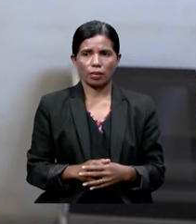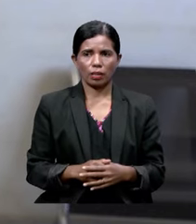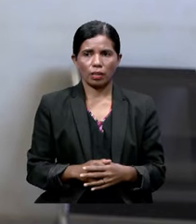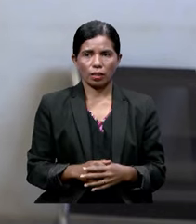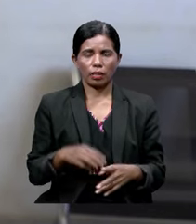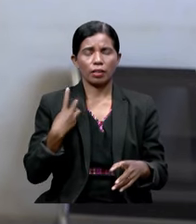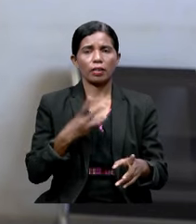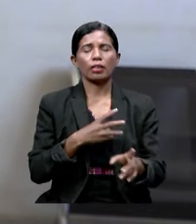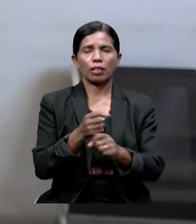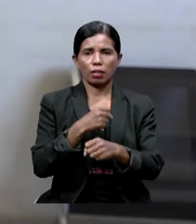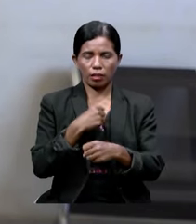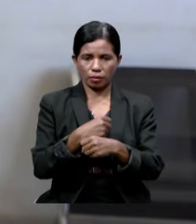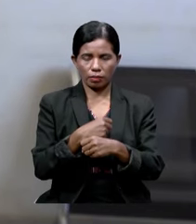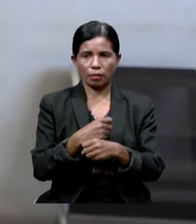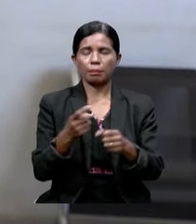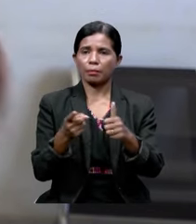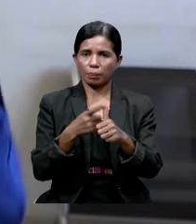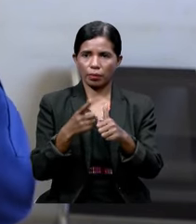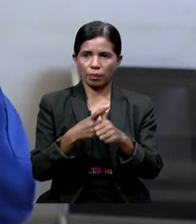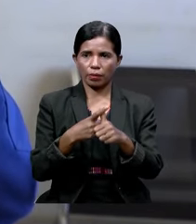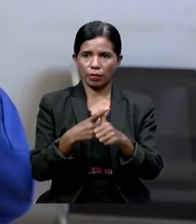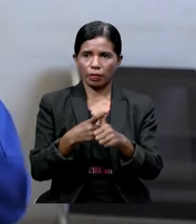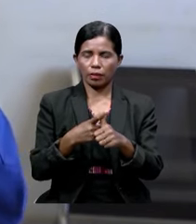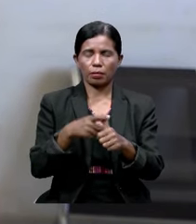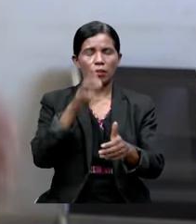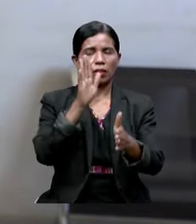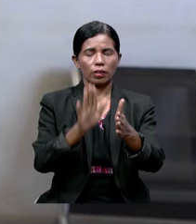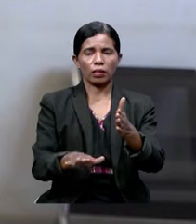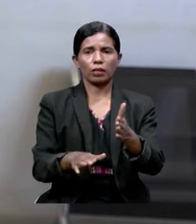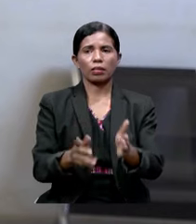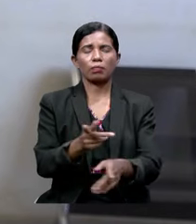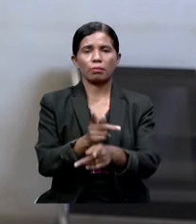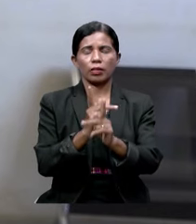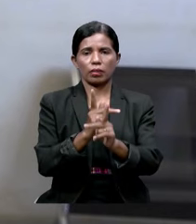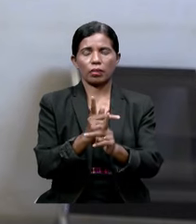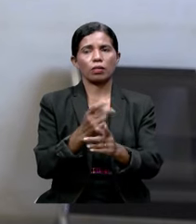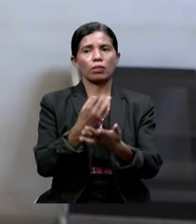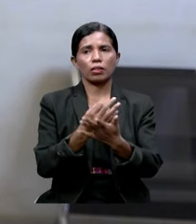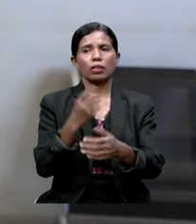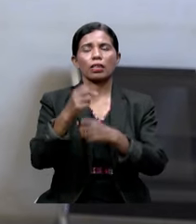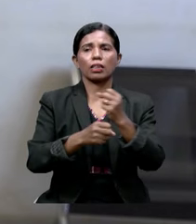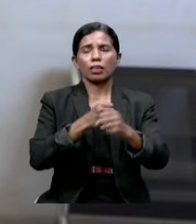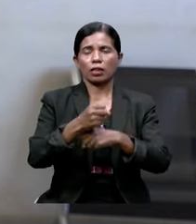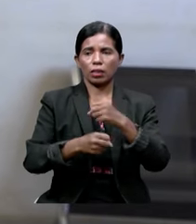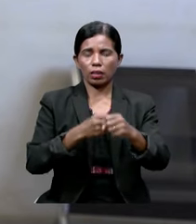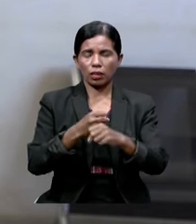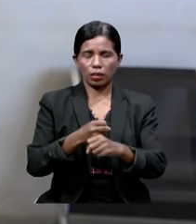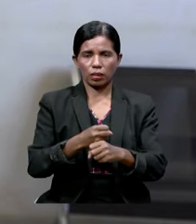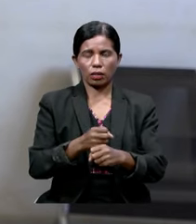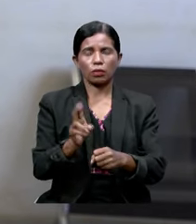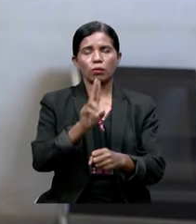ma kita halo. Primeiro tem que ser diminuir despesas. Okay? Agora tinha tira ita gasta 2.1